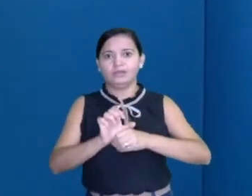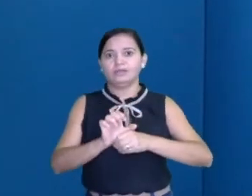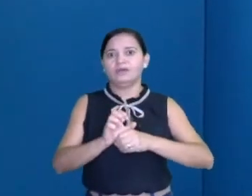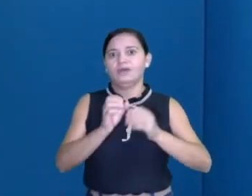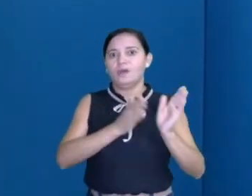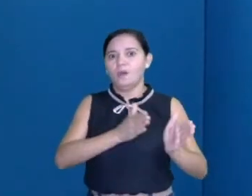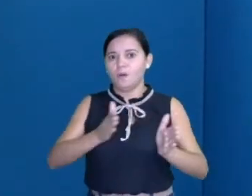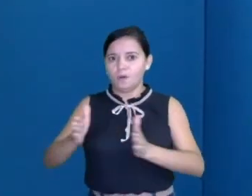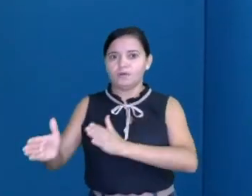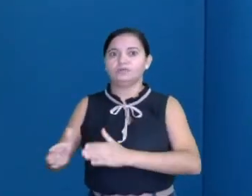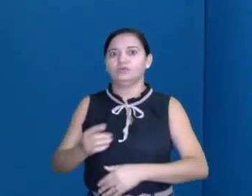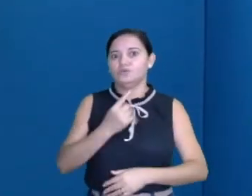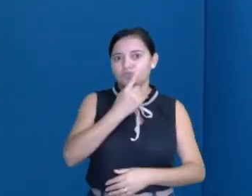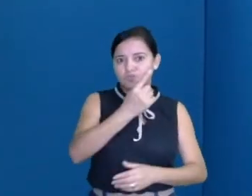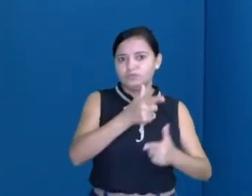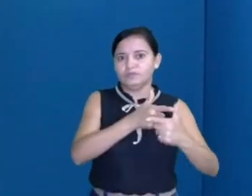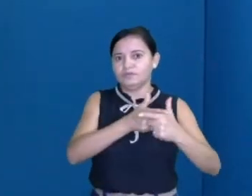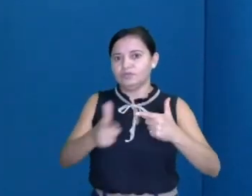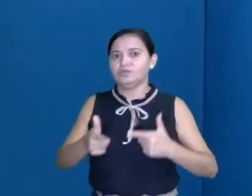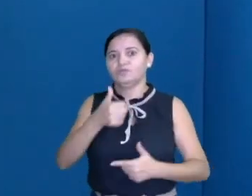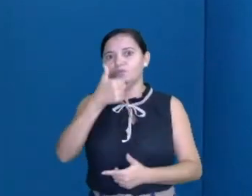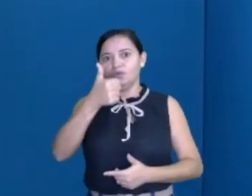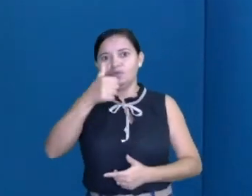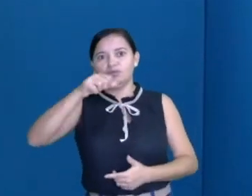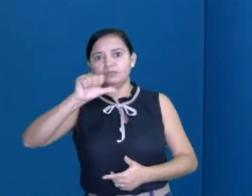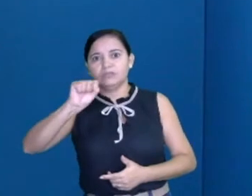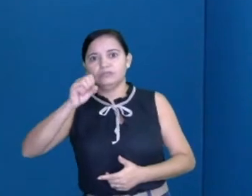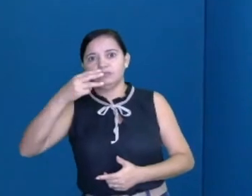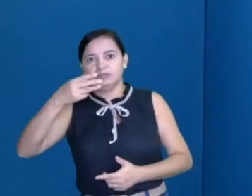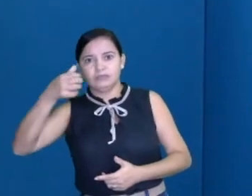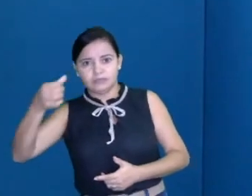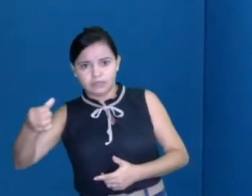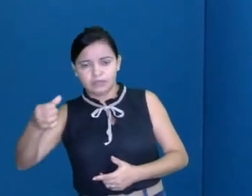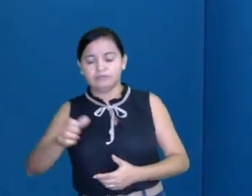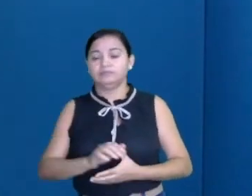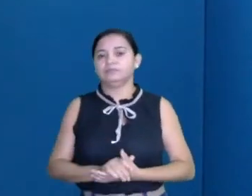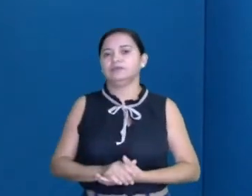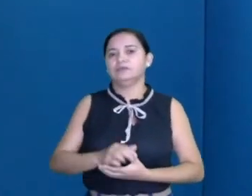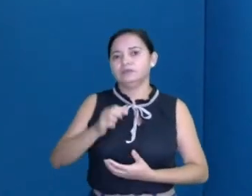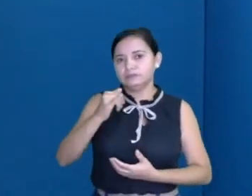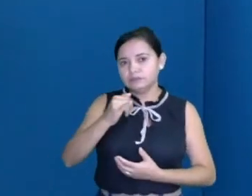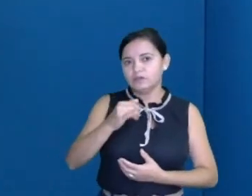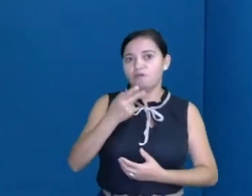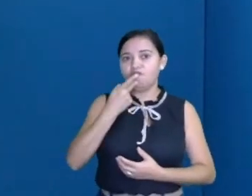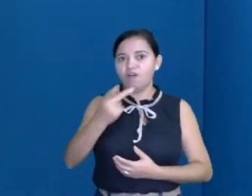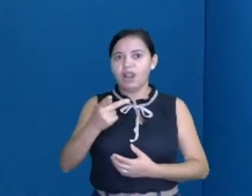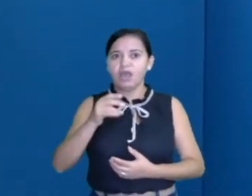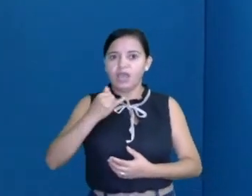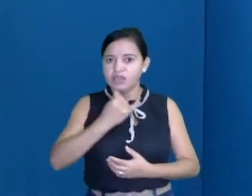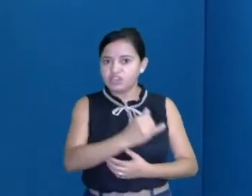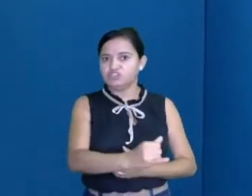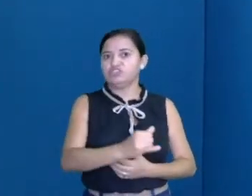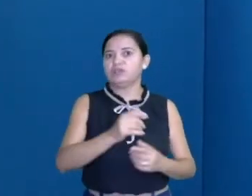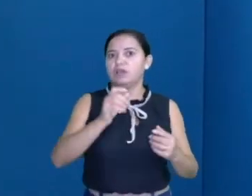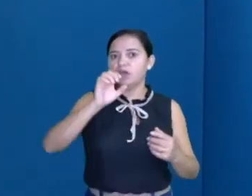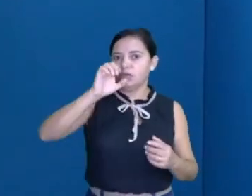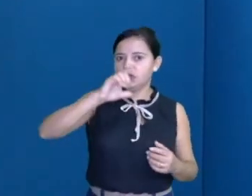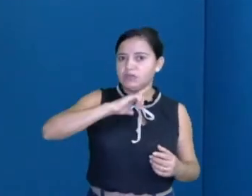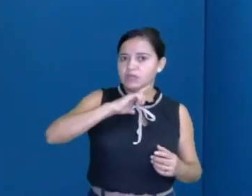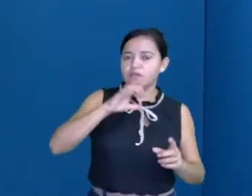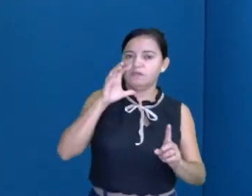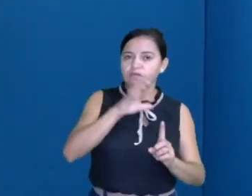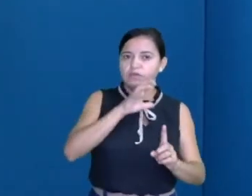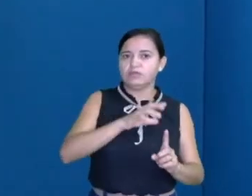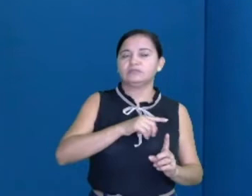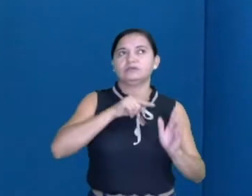por 1836. Agora, quando eu falo de carga elétrica, a carga elétrica dos prótons é positiva, a carga elétrica dos elétrons é